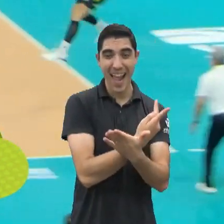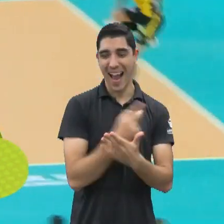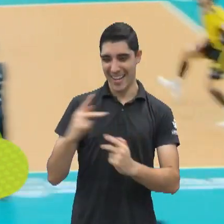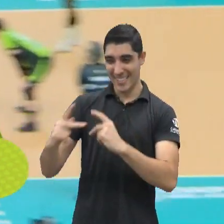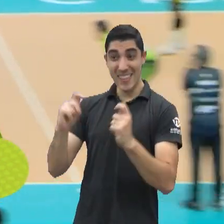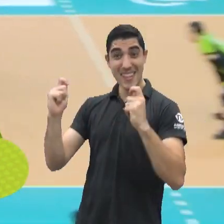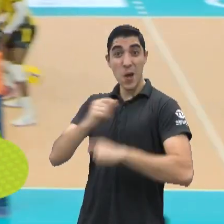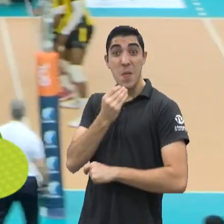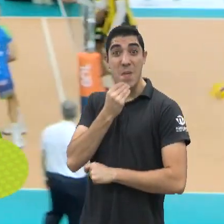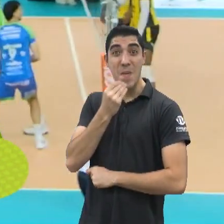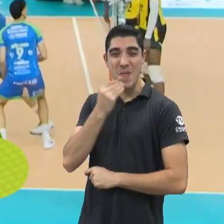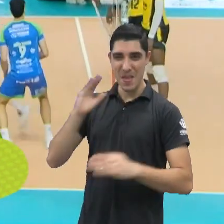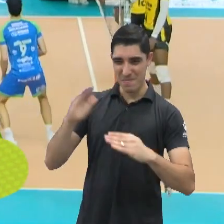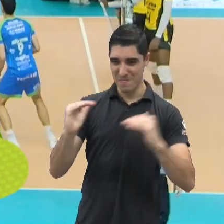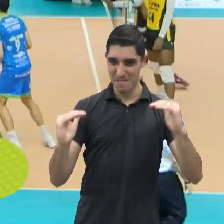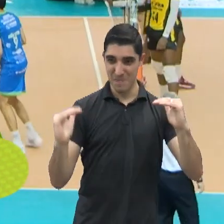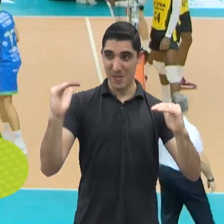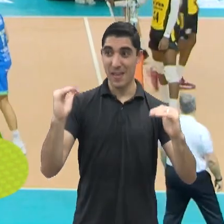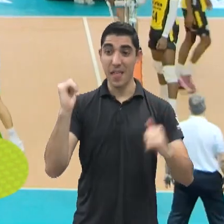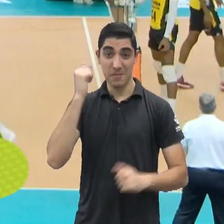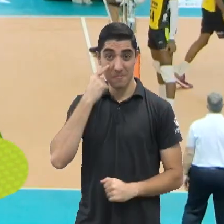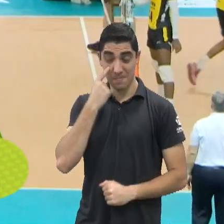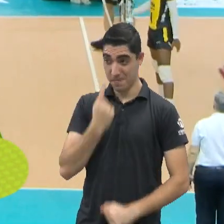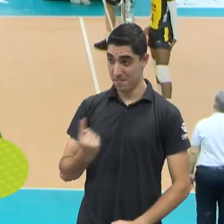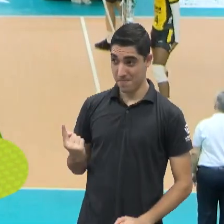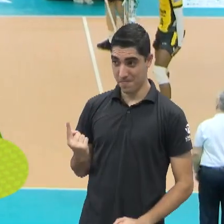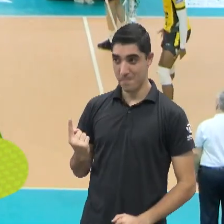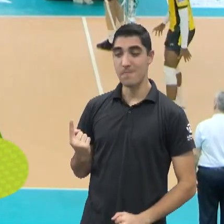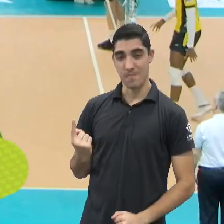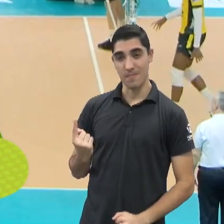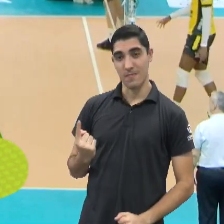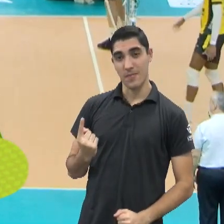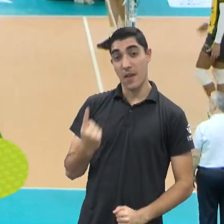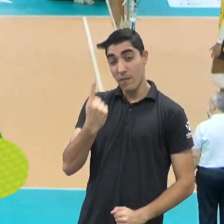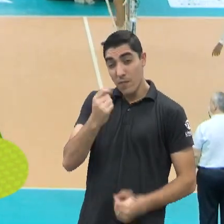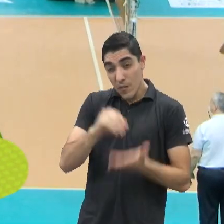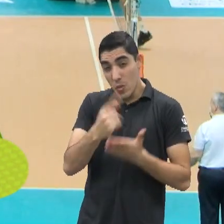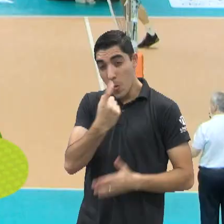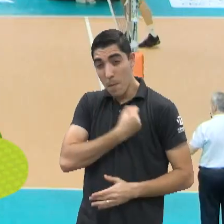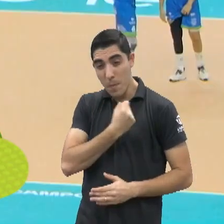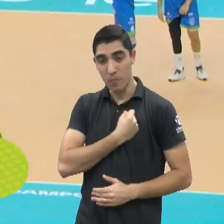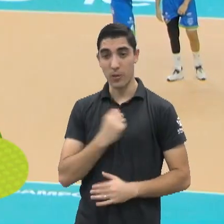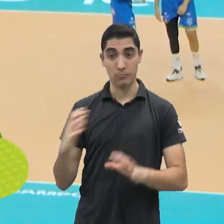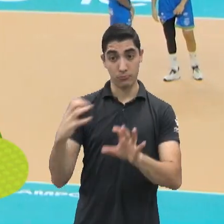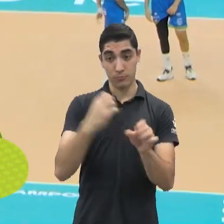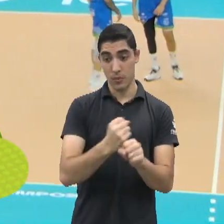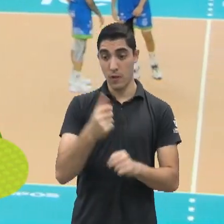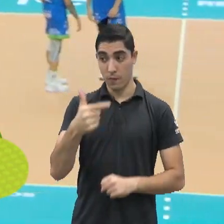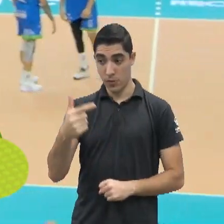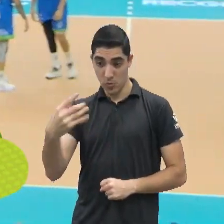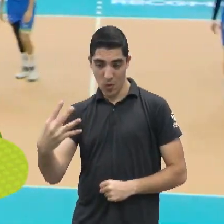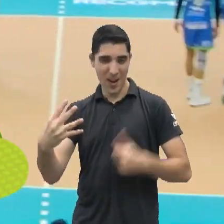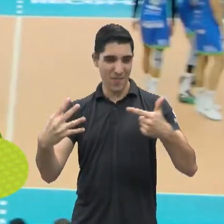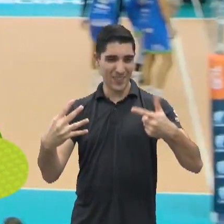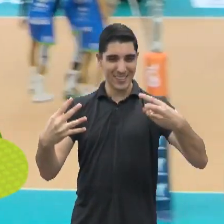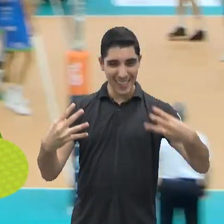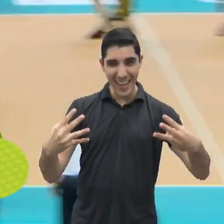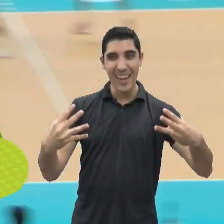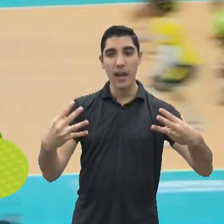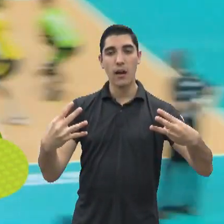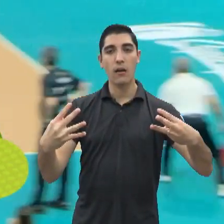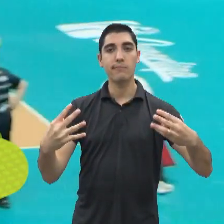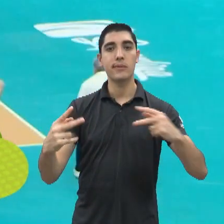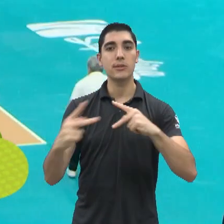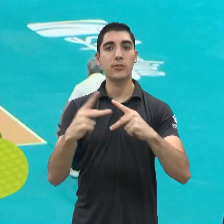José. O saque parou na rede. 7 point joseense, 24-23. Então, o erro trocou de